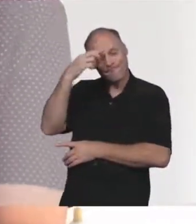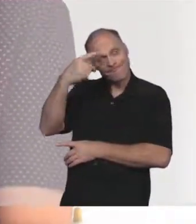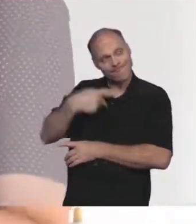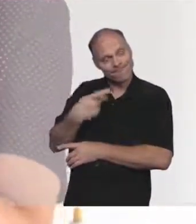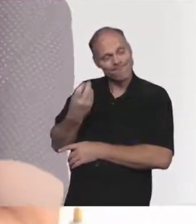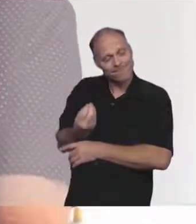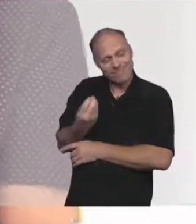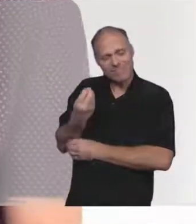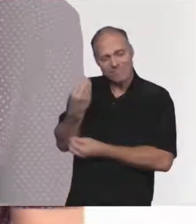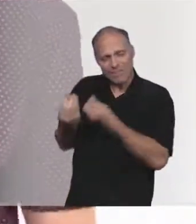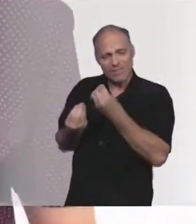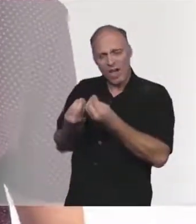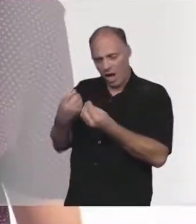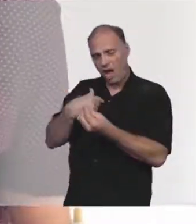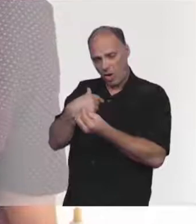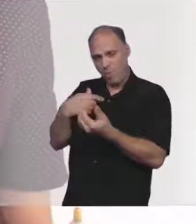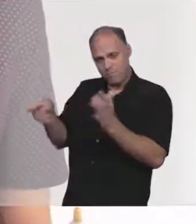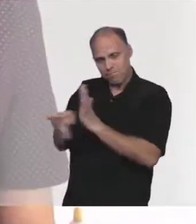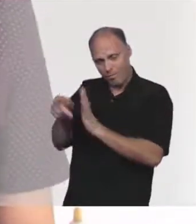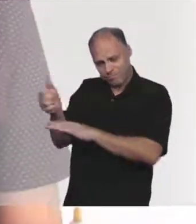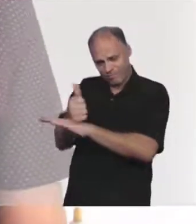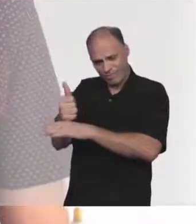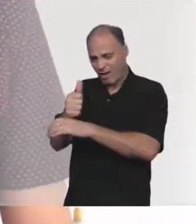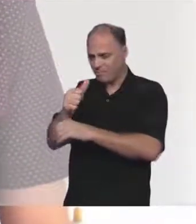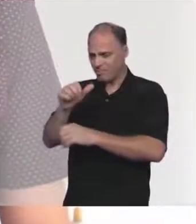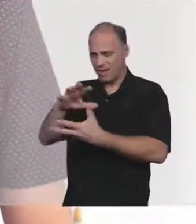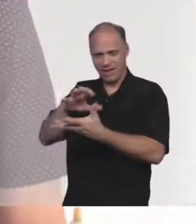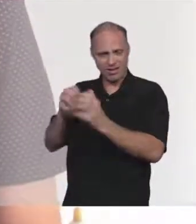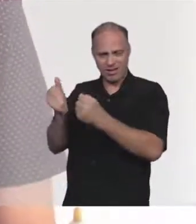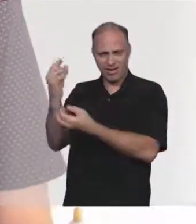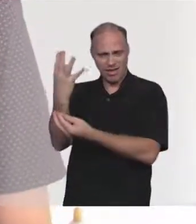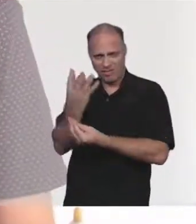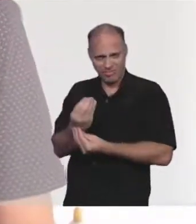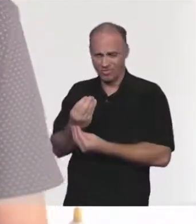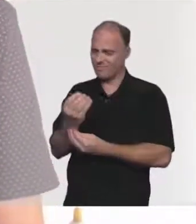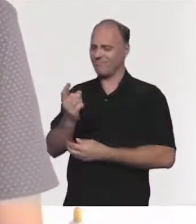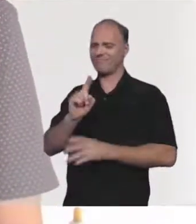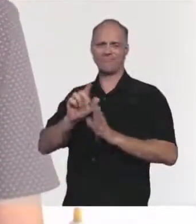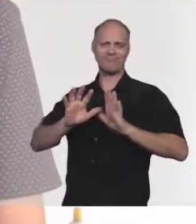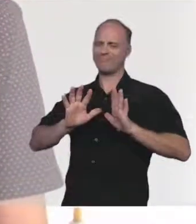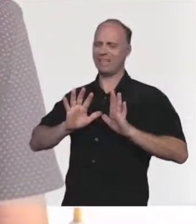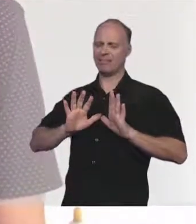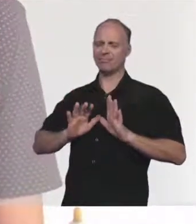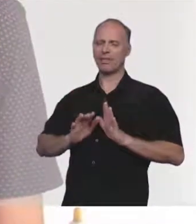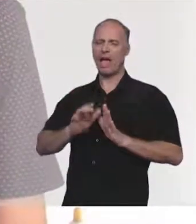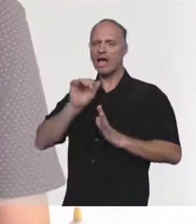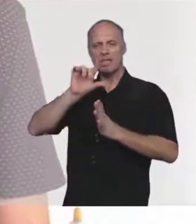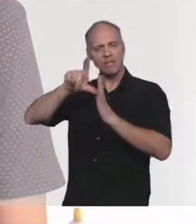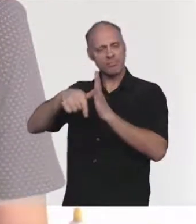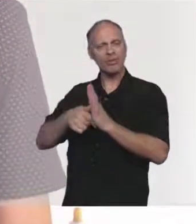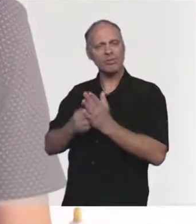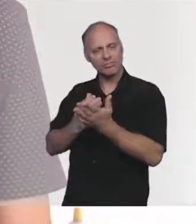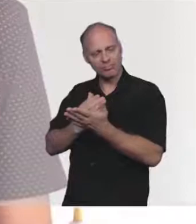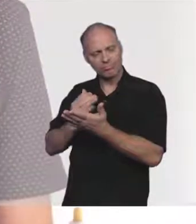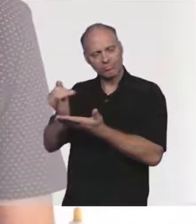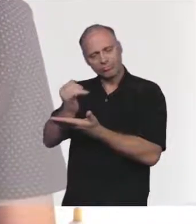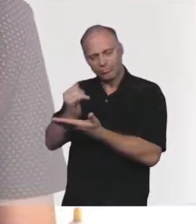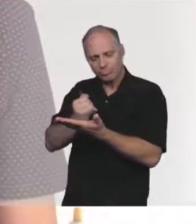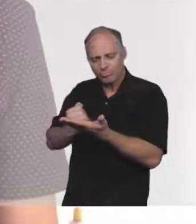a intenção, vou me tornar um artista, né? E a partir da